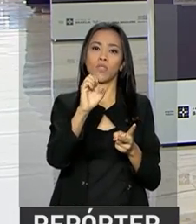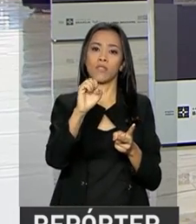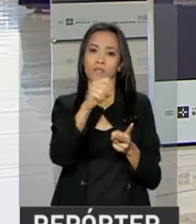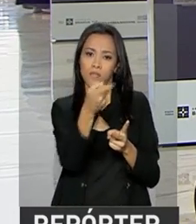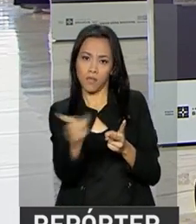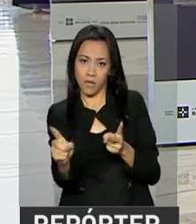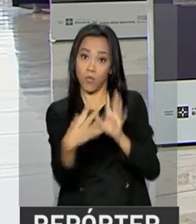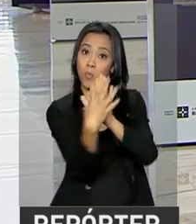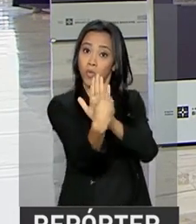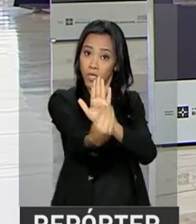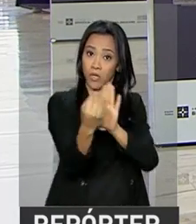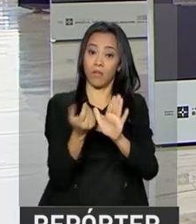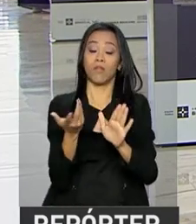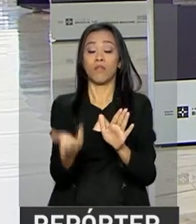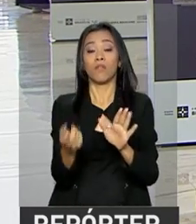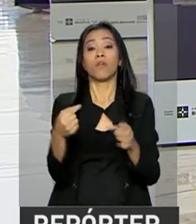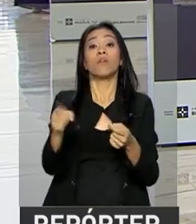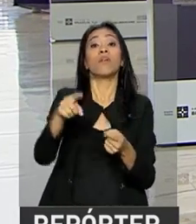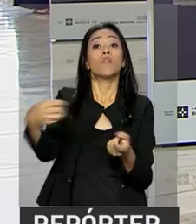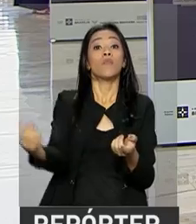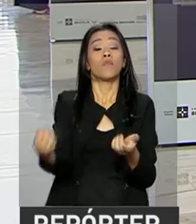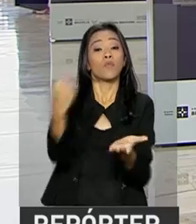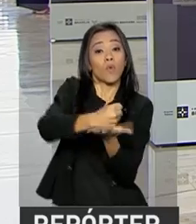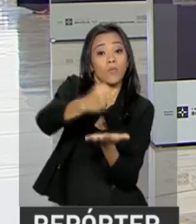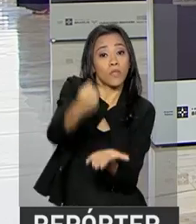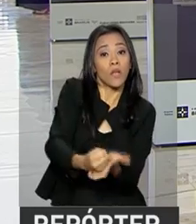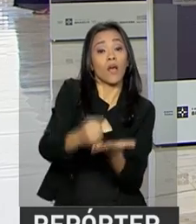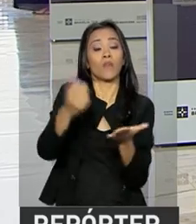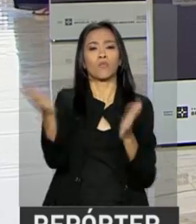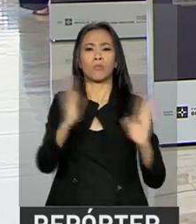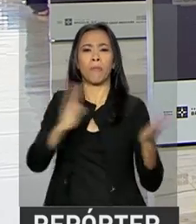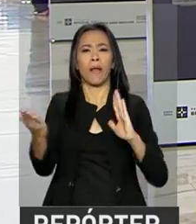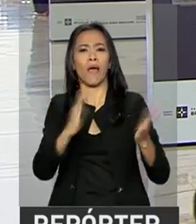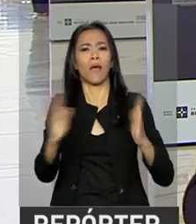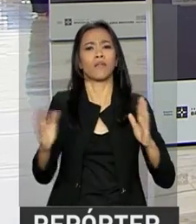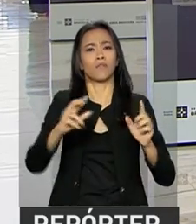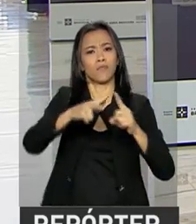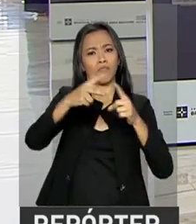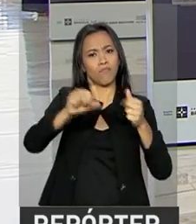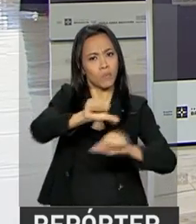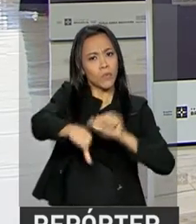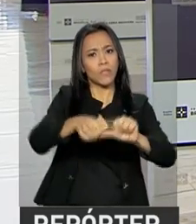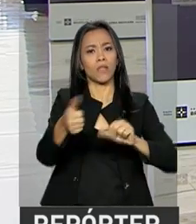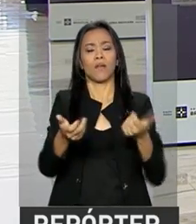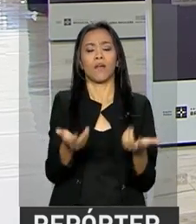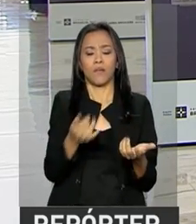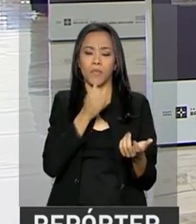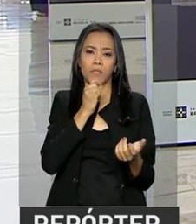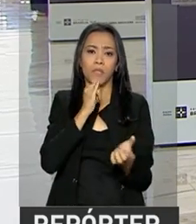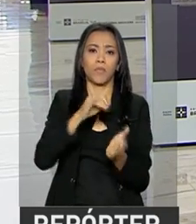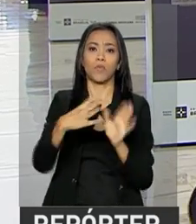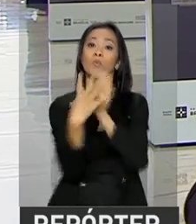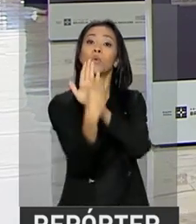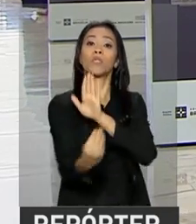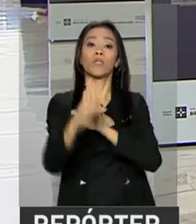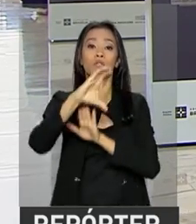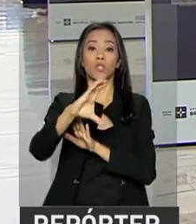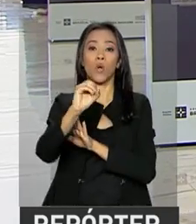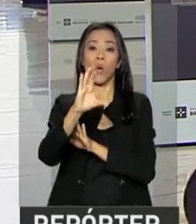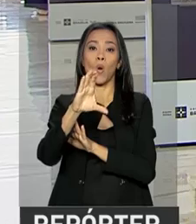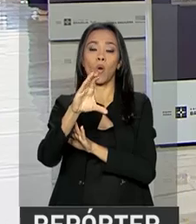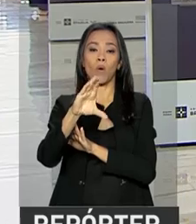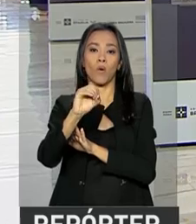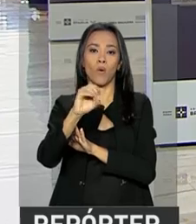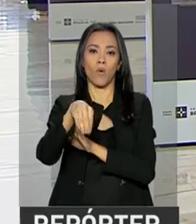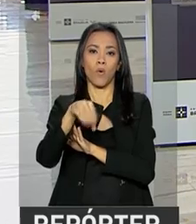possibilidades de renovação dos contratos alteração dos prazos dos contratos por exemplo de concessões no setor portuário